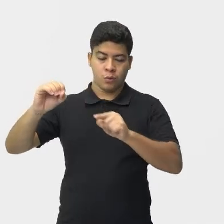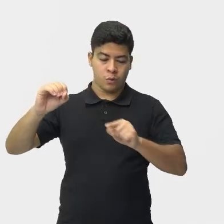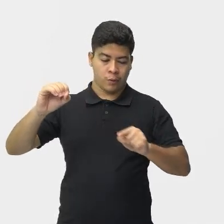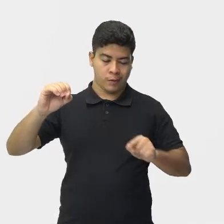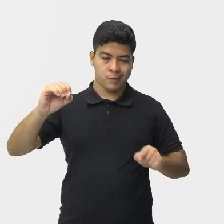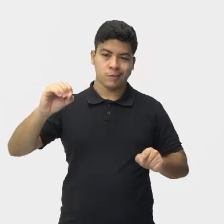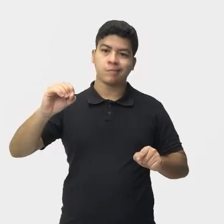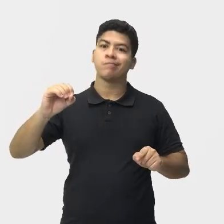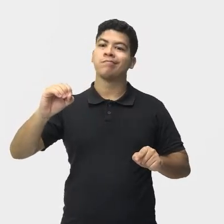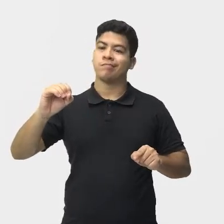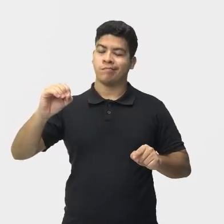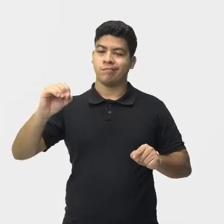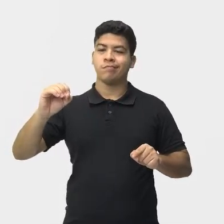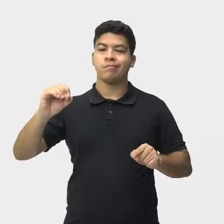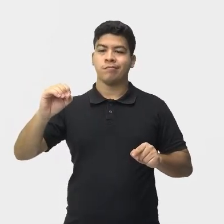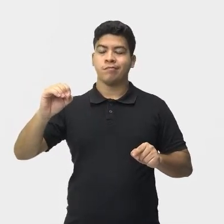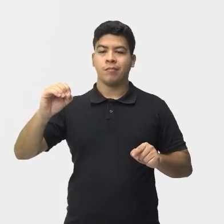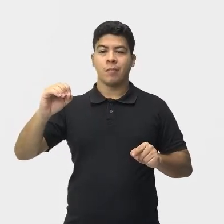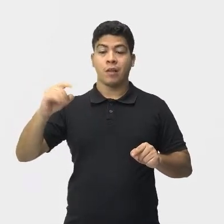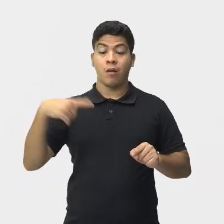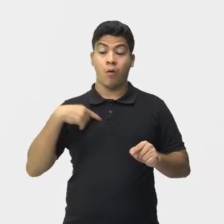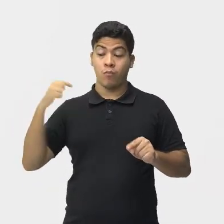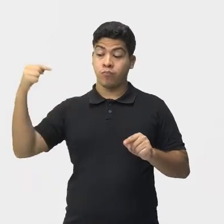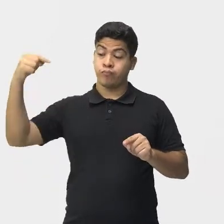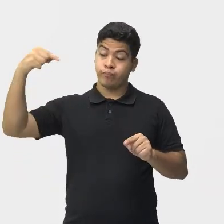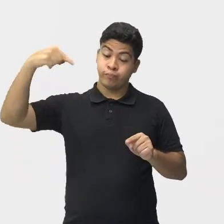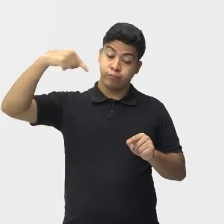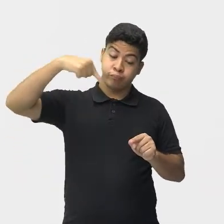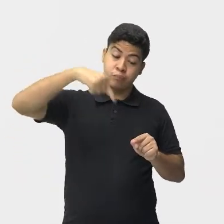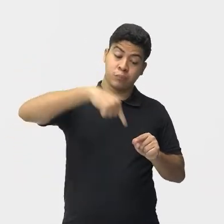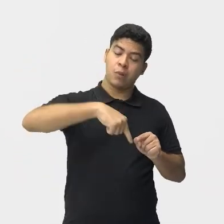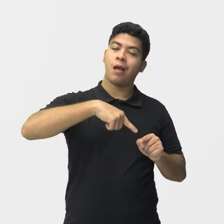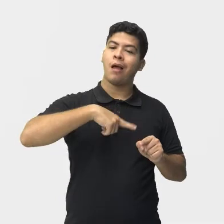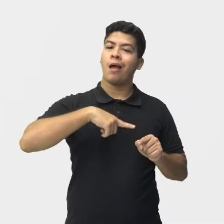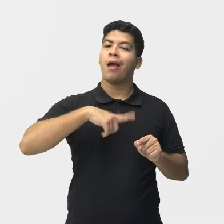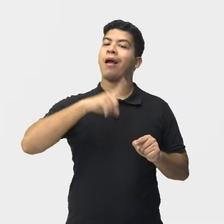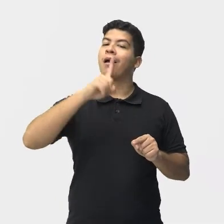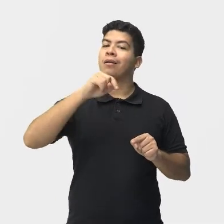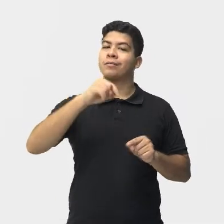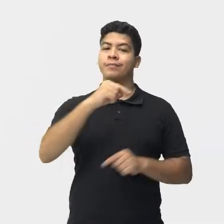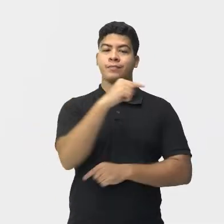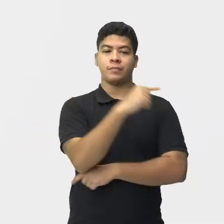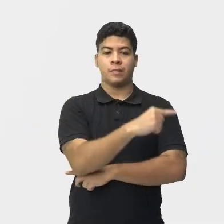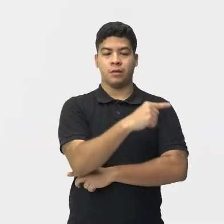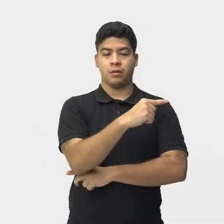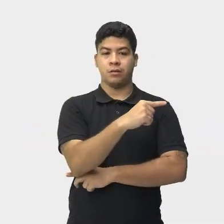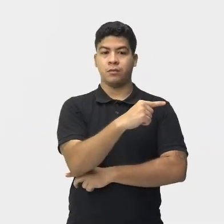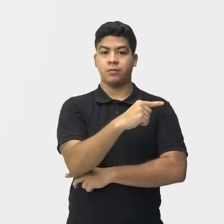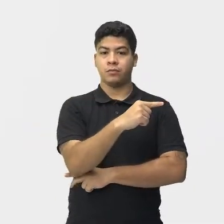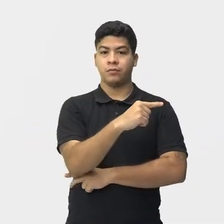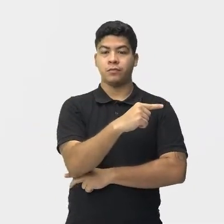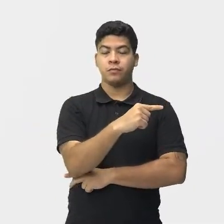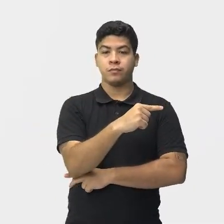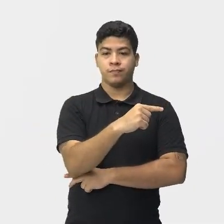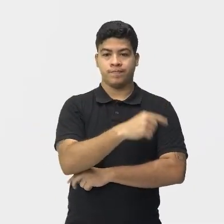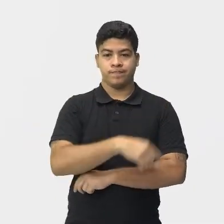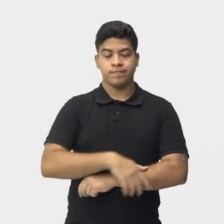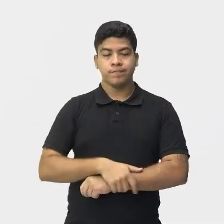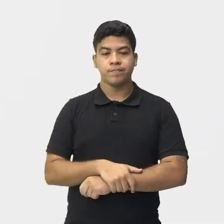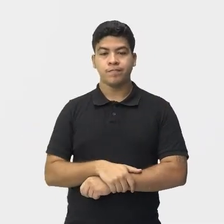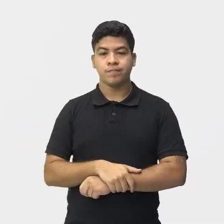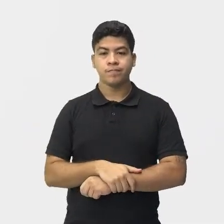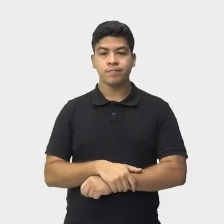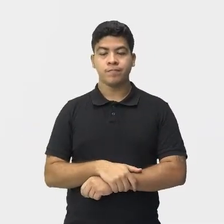ter um gráfico da velocidade com uma função crescente, eu tenho o gráfico da velocidade com uma função